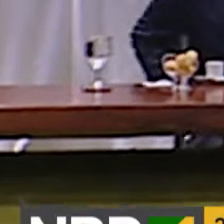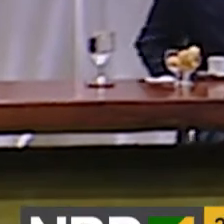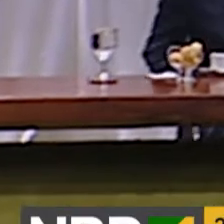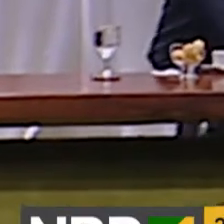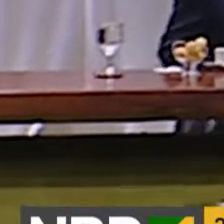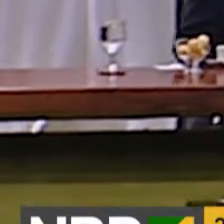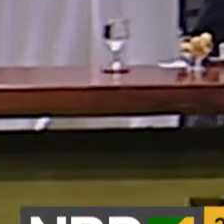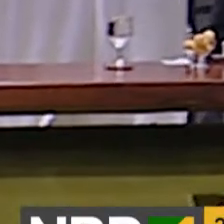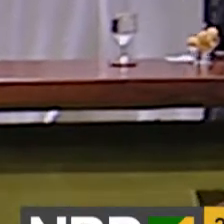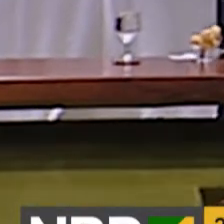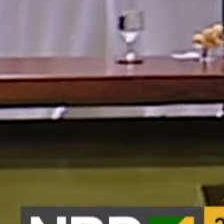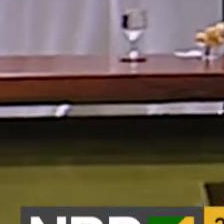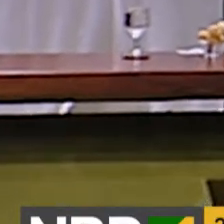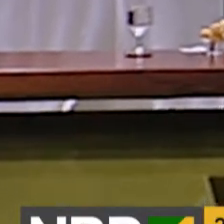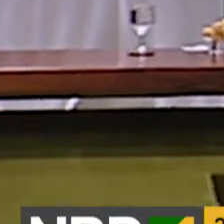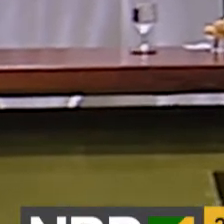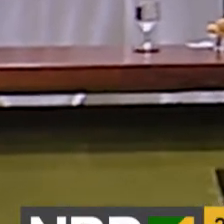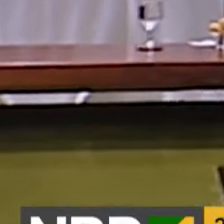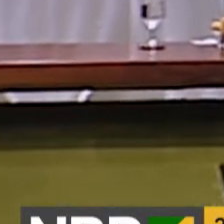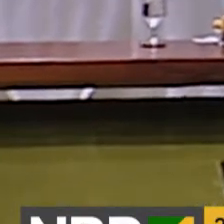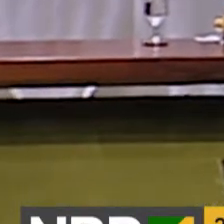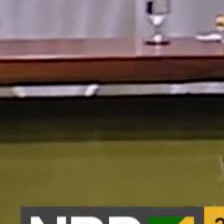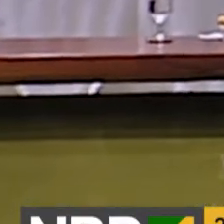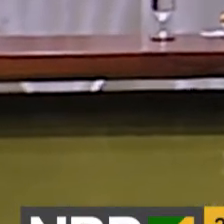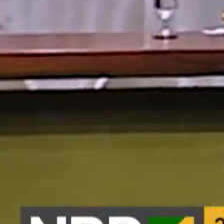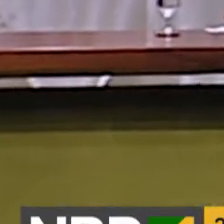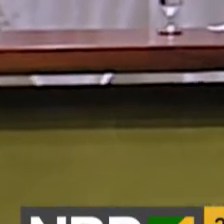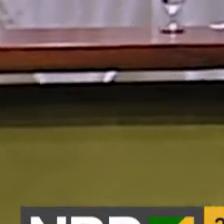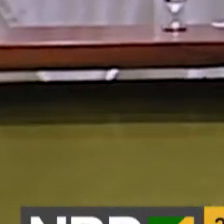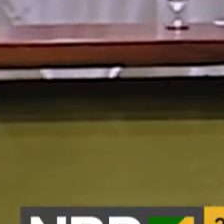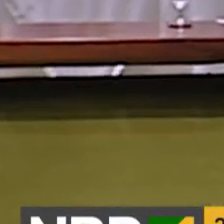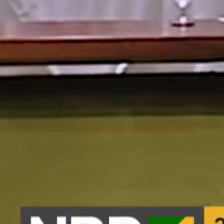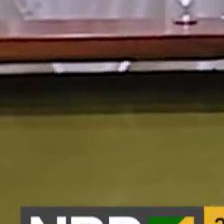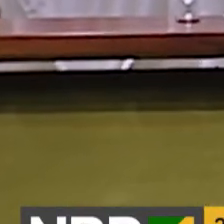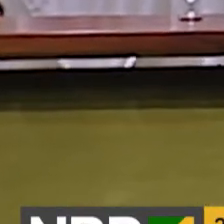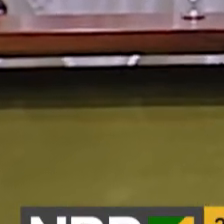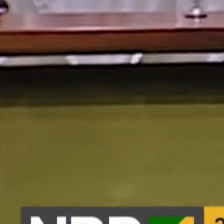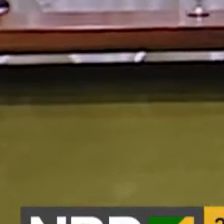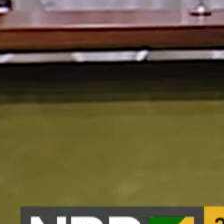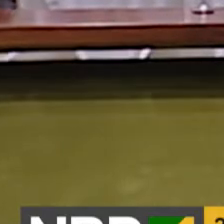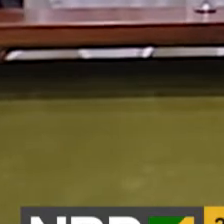se prepara para fazer o seu discurso vamos ouvir